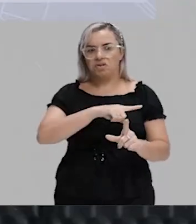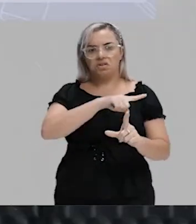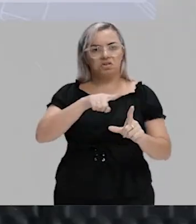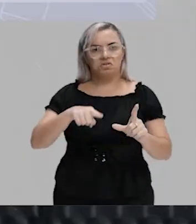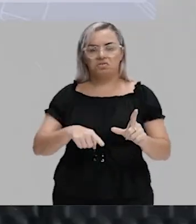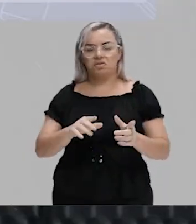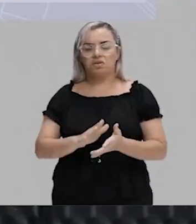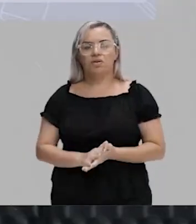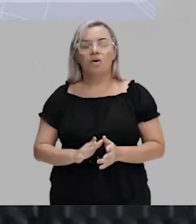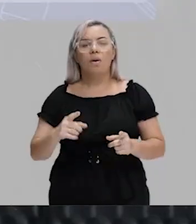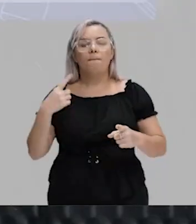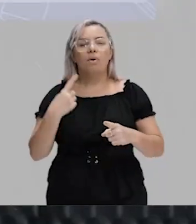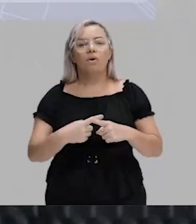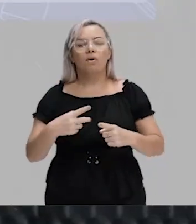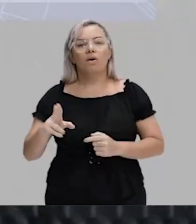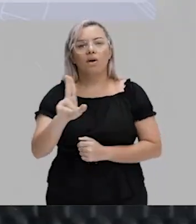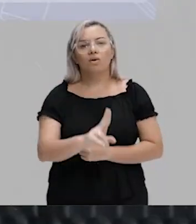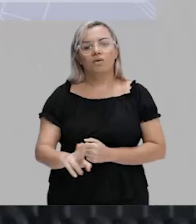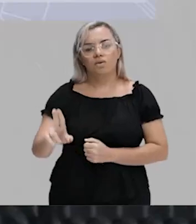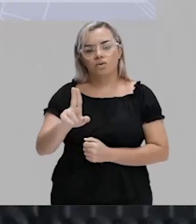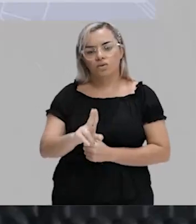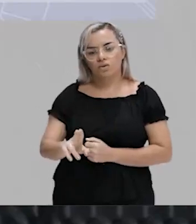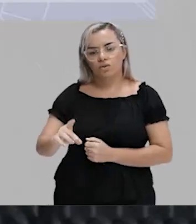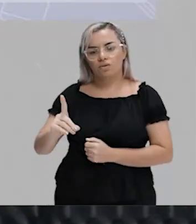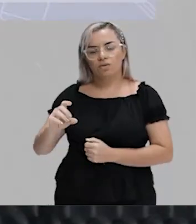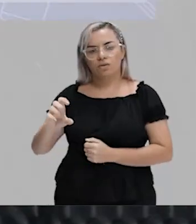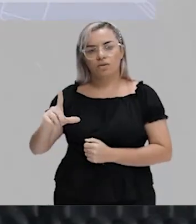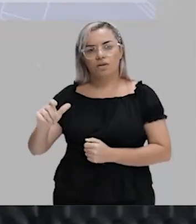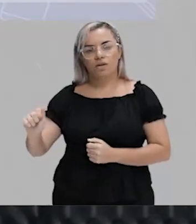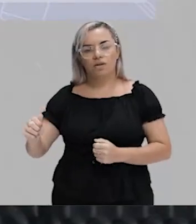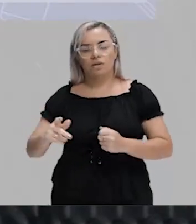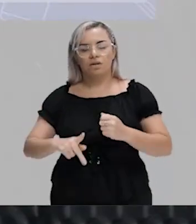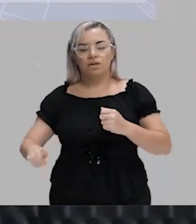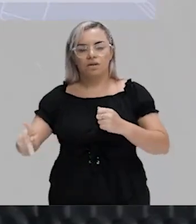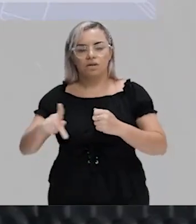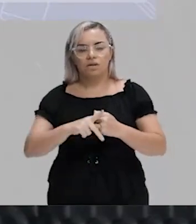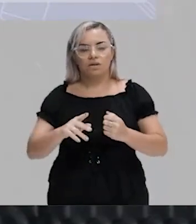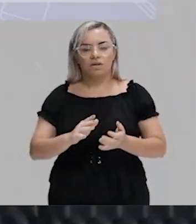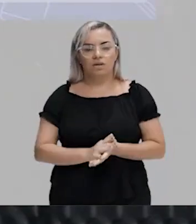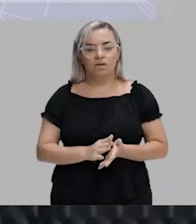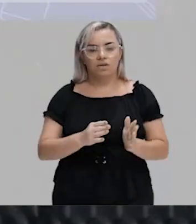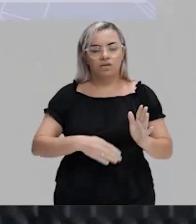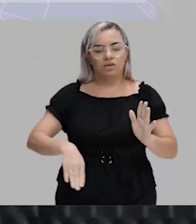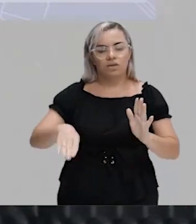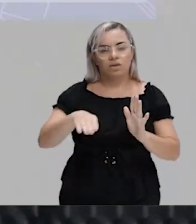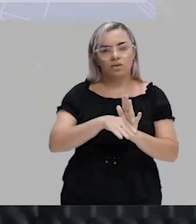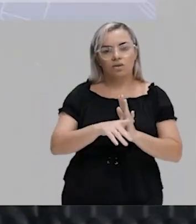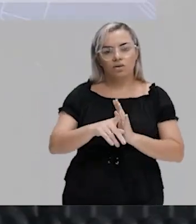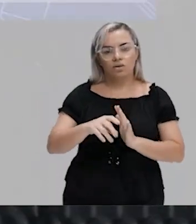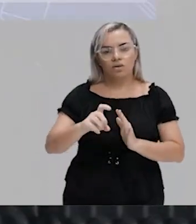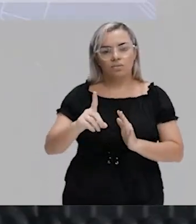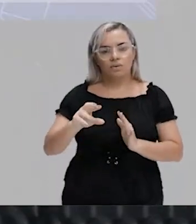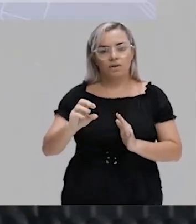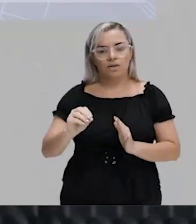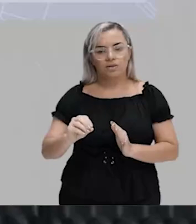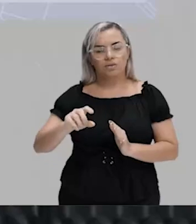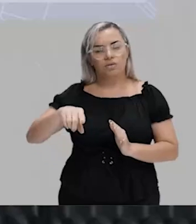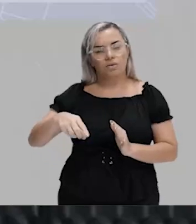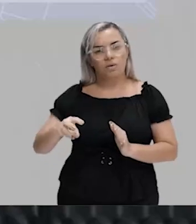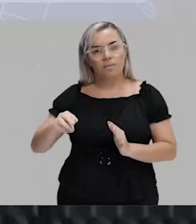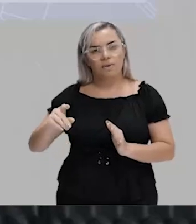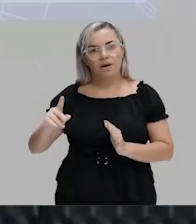então, ali o pronome dela? Chegou Pedro, Maria e o filho